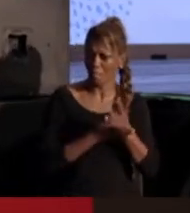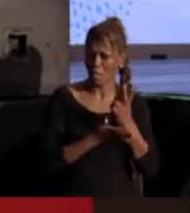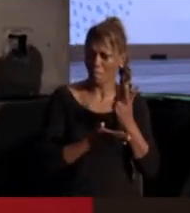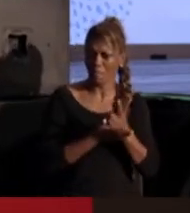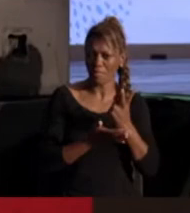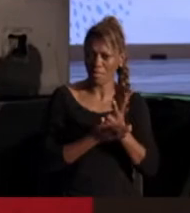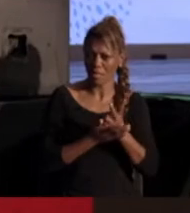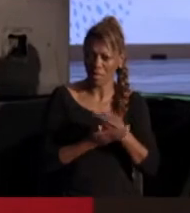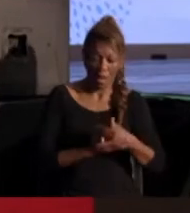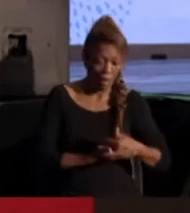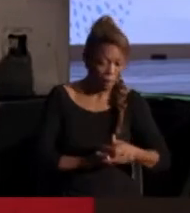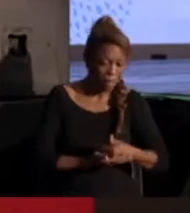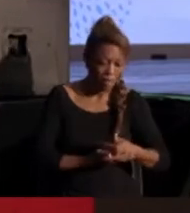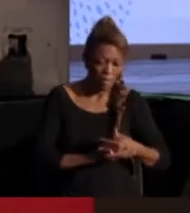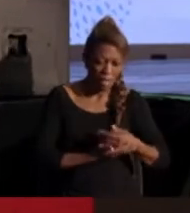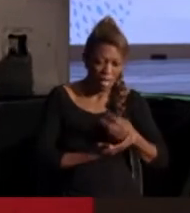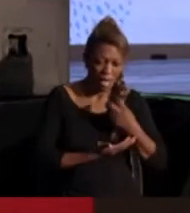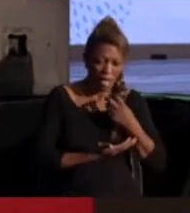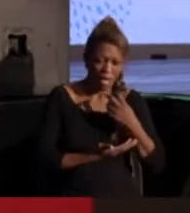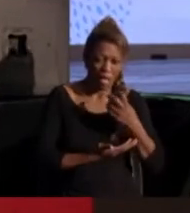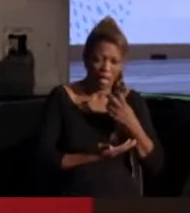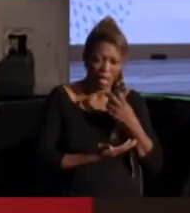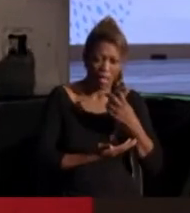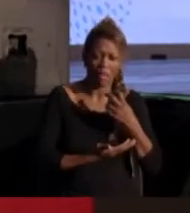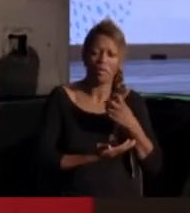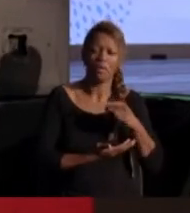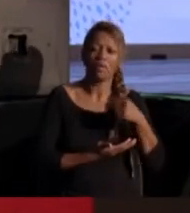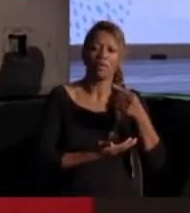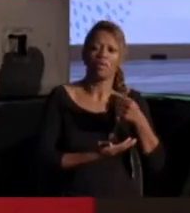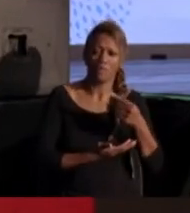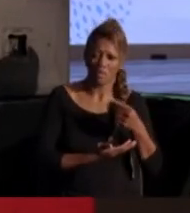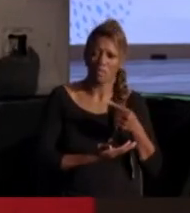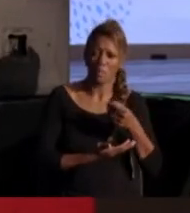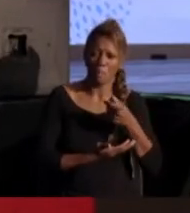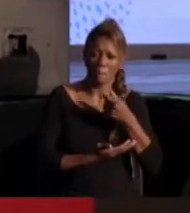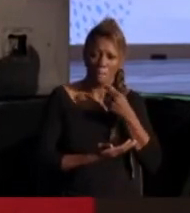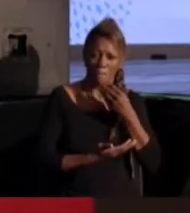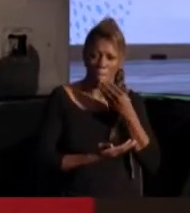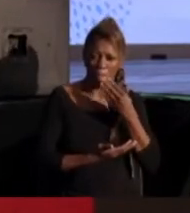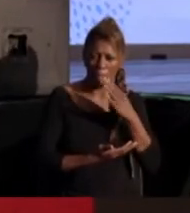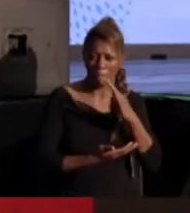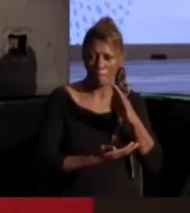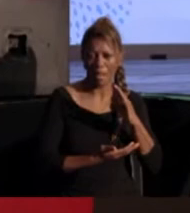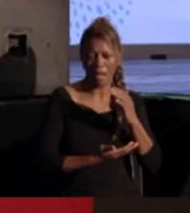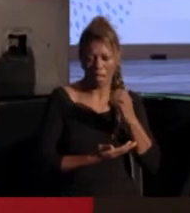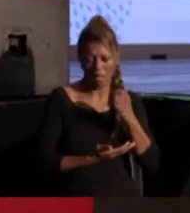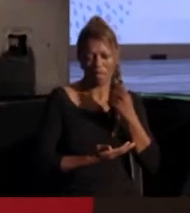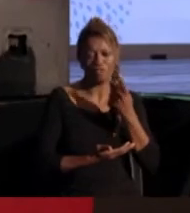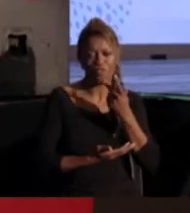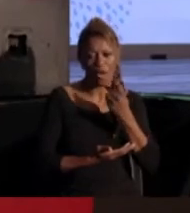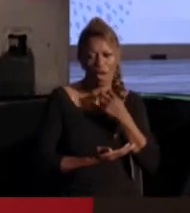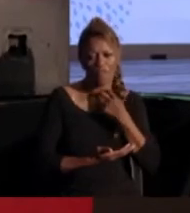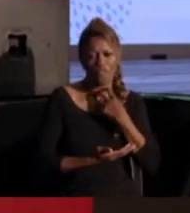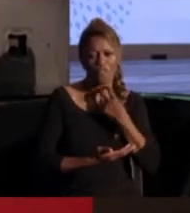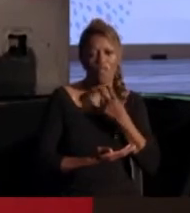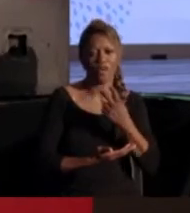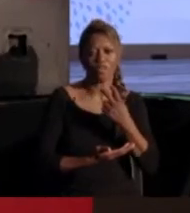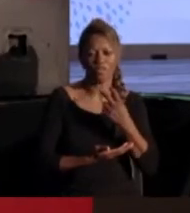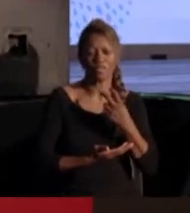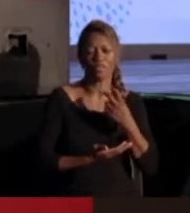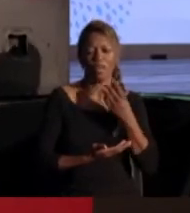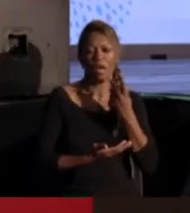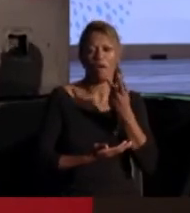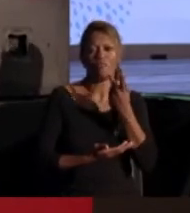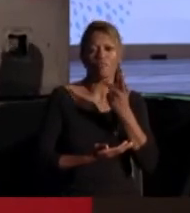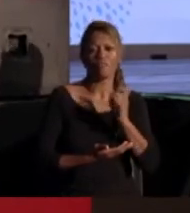que balbucia, o bebê que aprende a falar, o bebê que exerce a sua bucalidade no aprendizado da fala,